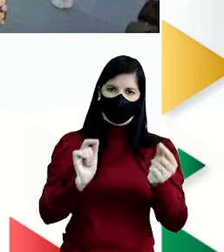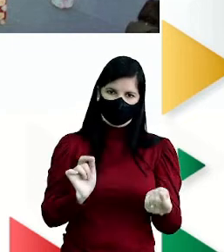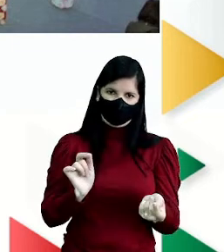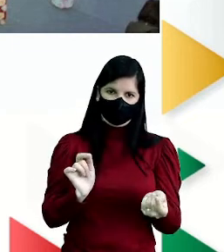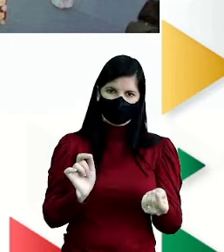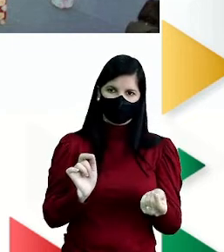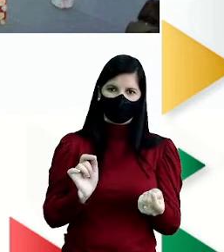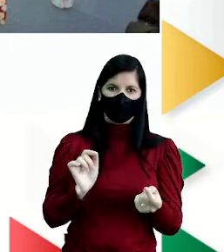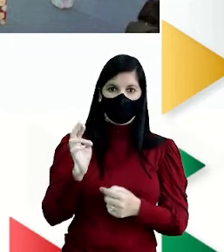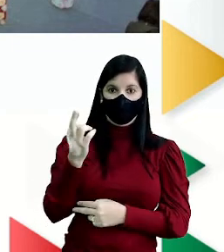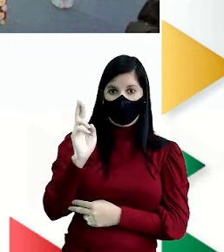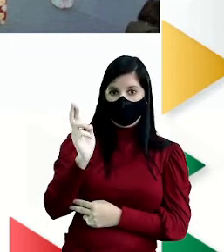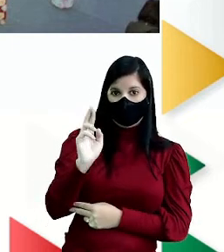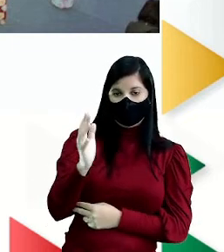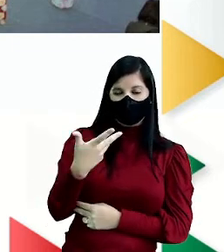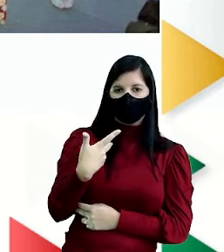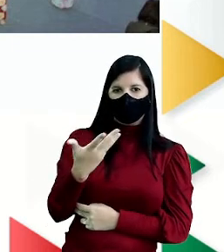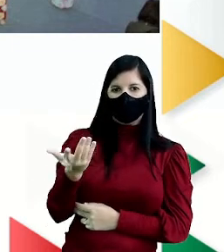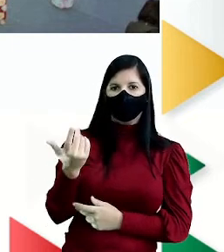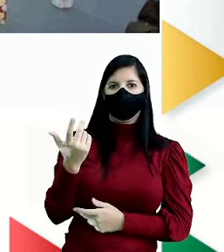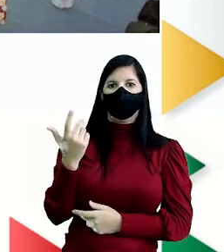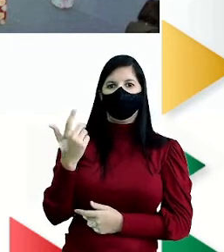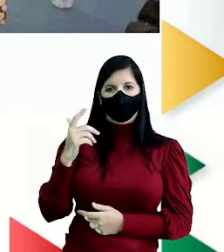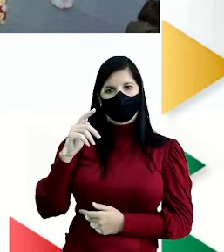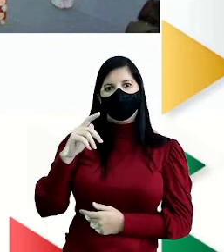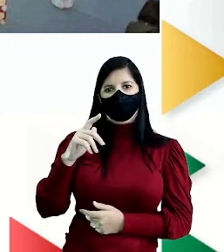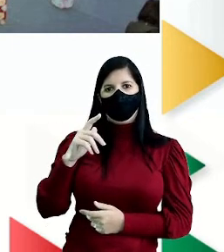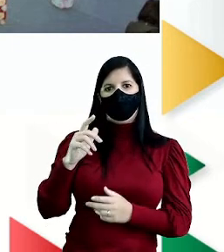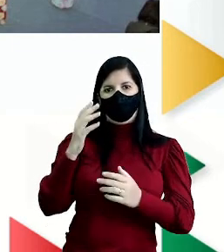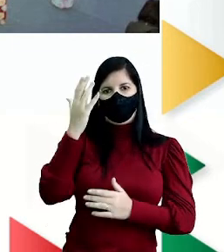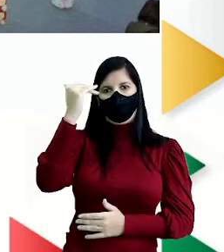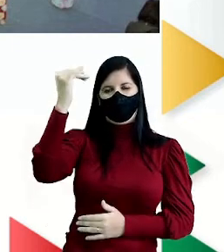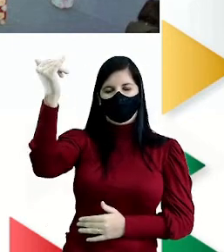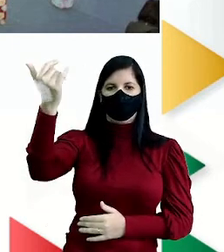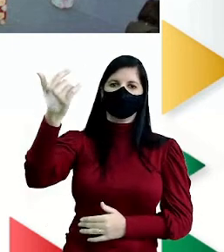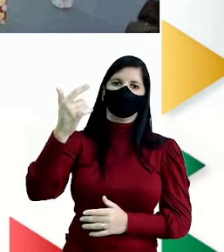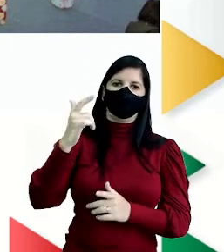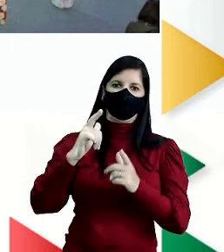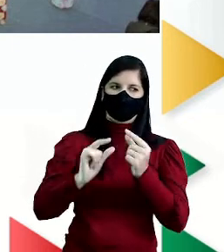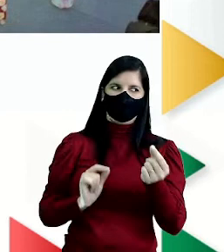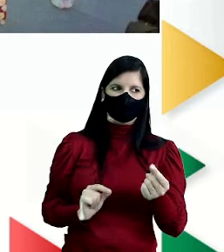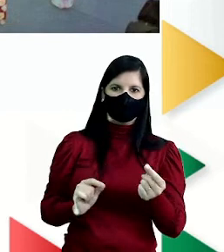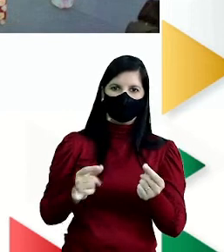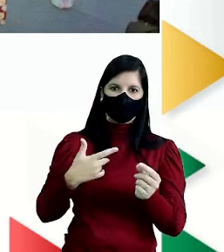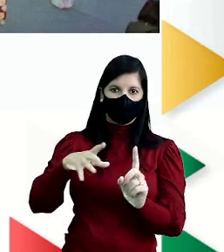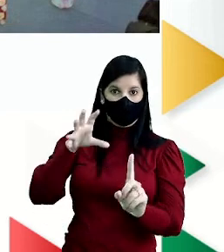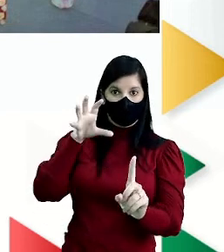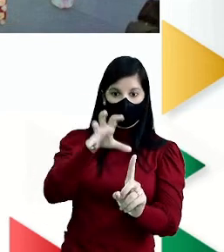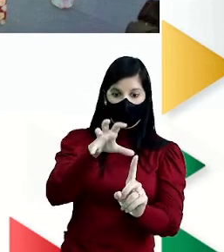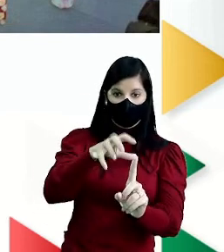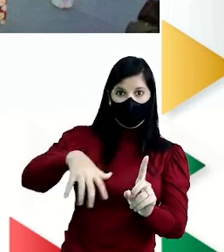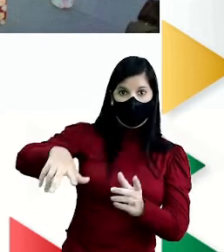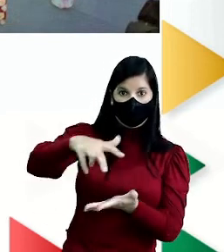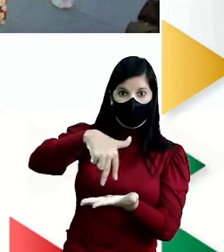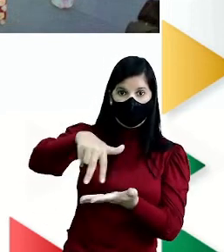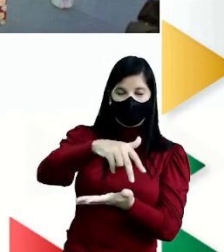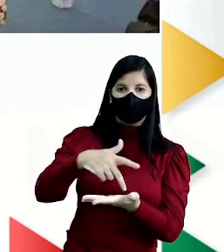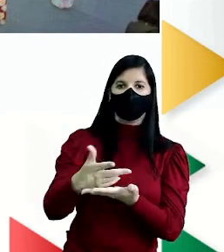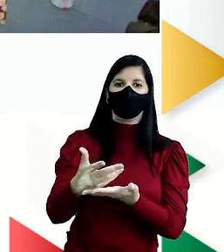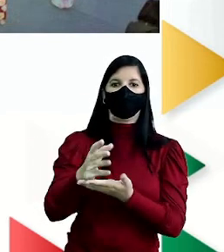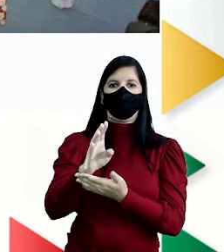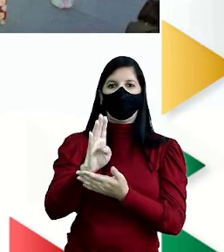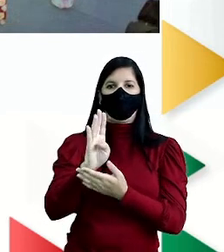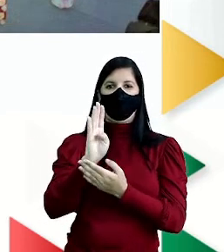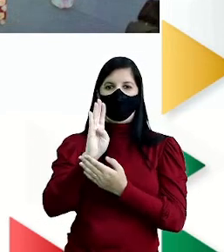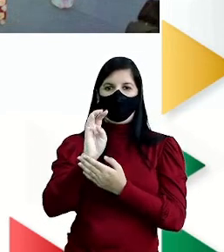é uma religião, né, que é bastante popular no Japão. Então, o budismo ela influenciou uma dança que se chama Bon Odori,